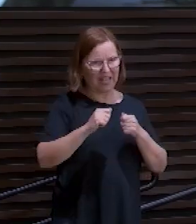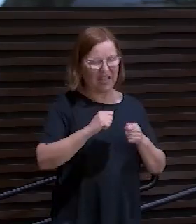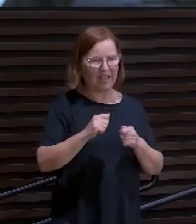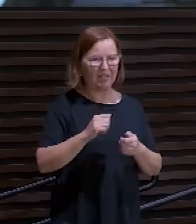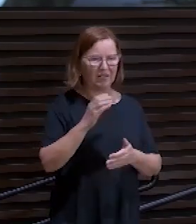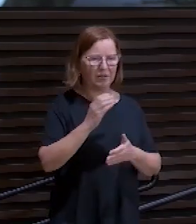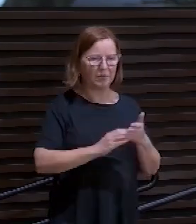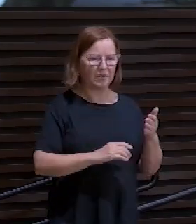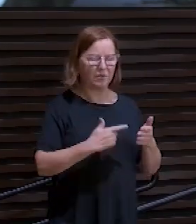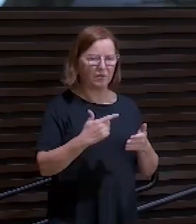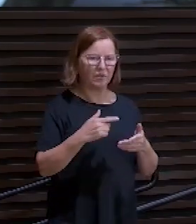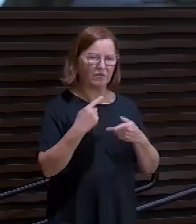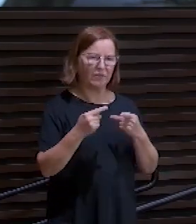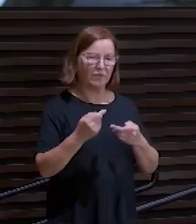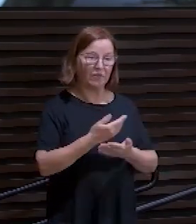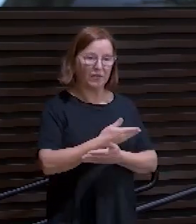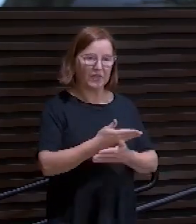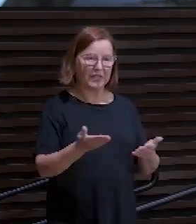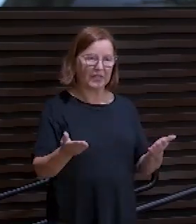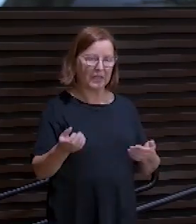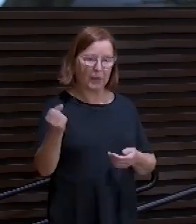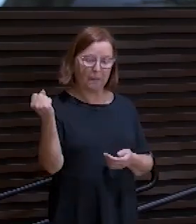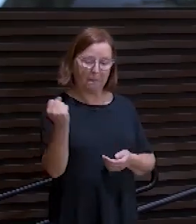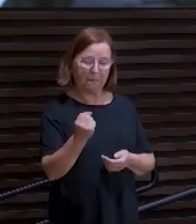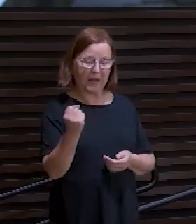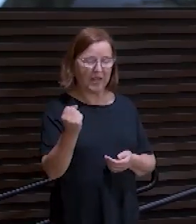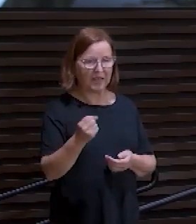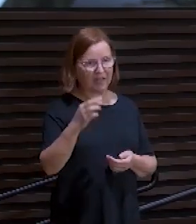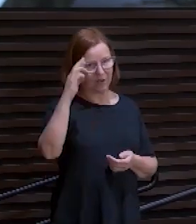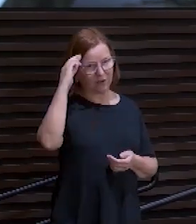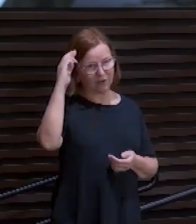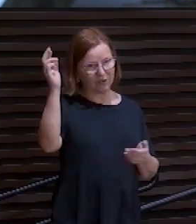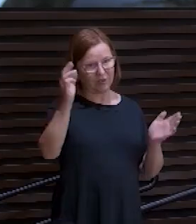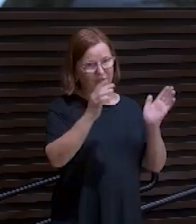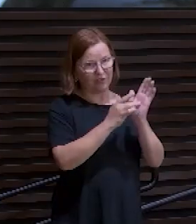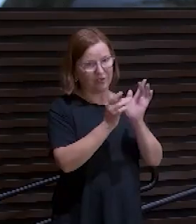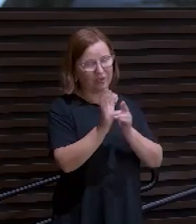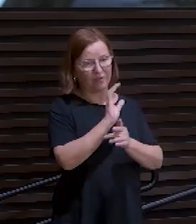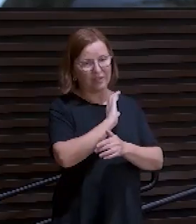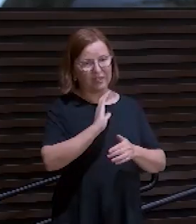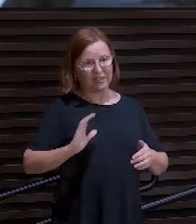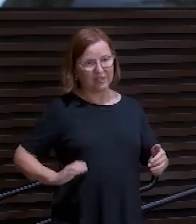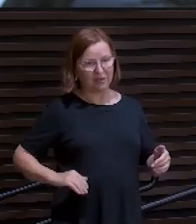ele diz, vocês mataram o Senhor Jesus Cristo na cruz do Calvário.